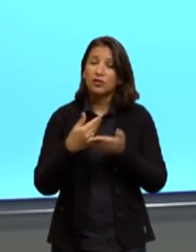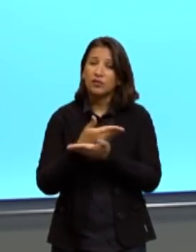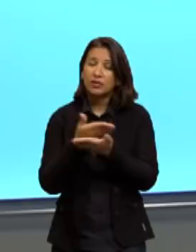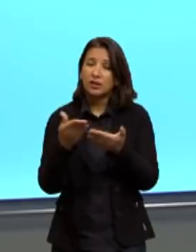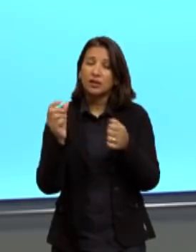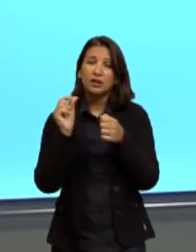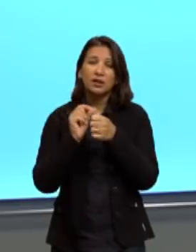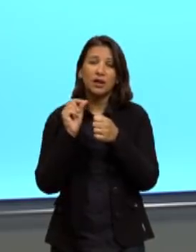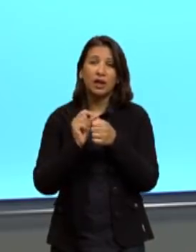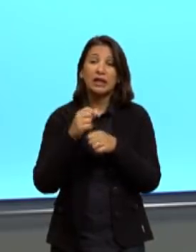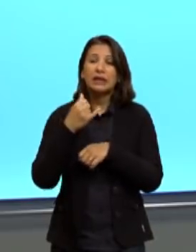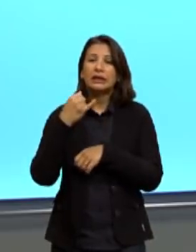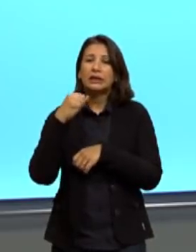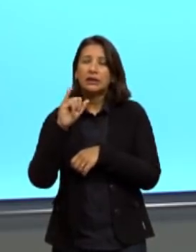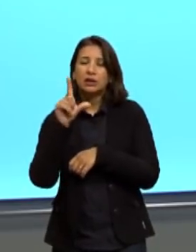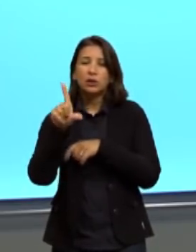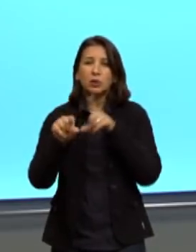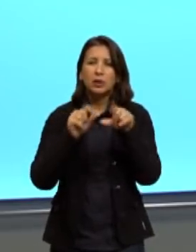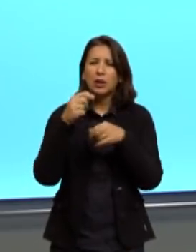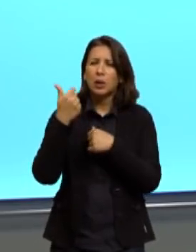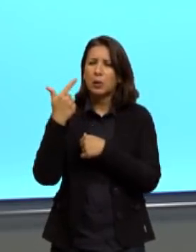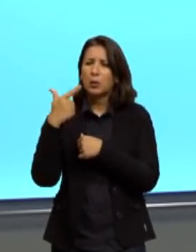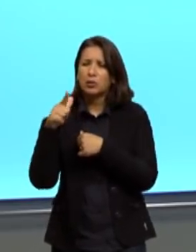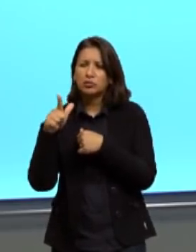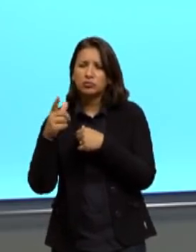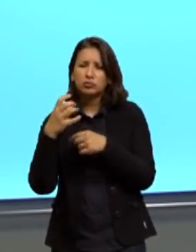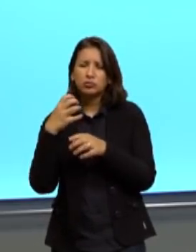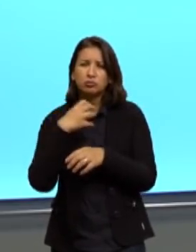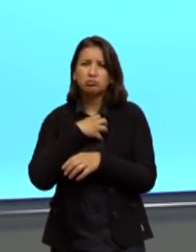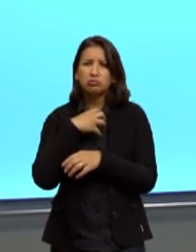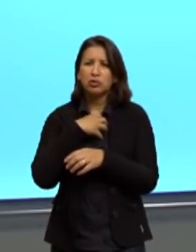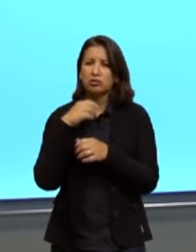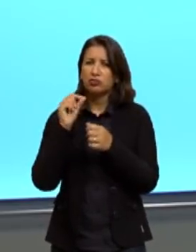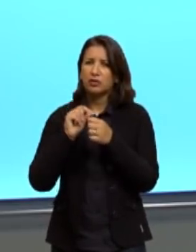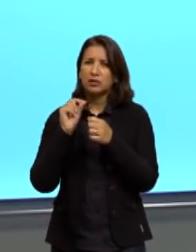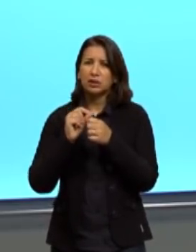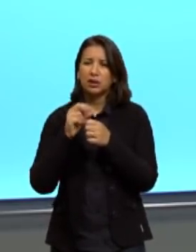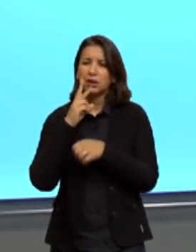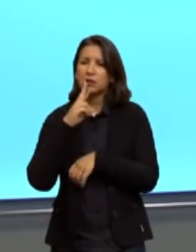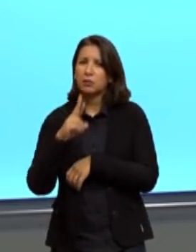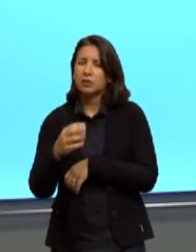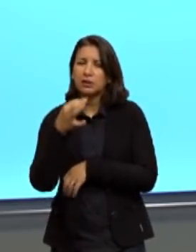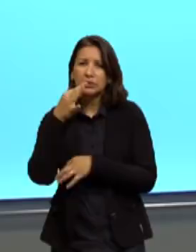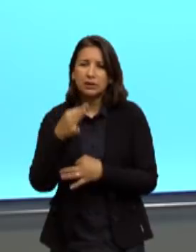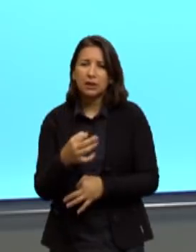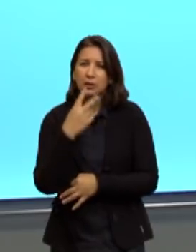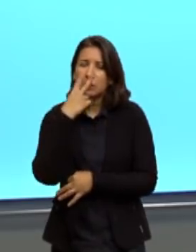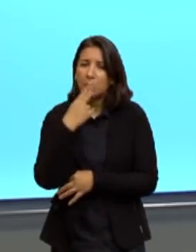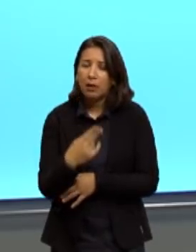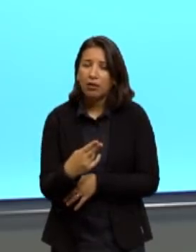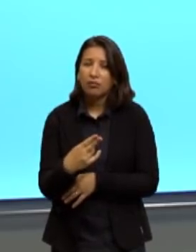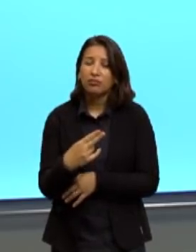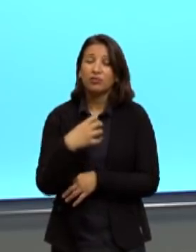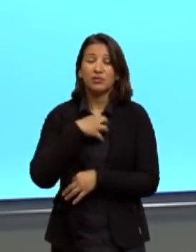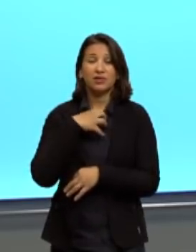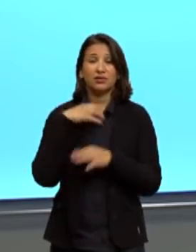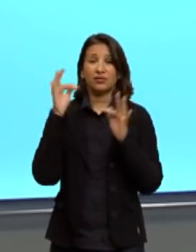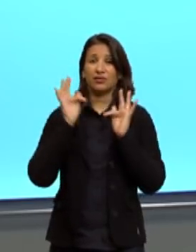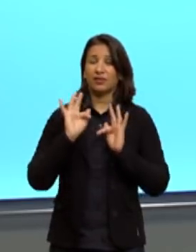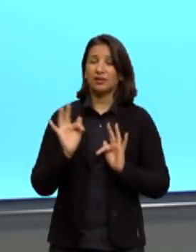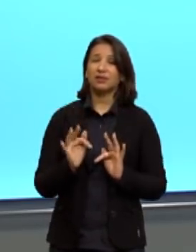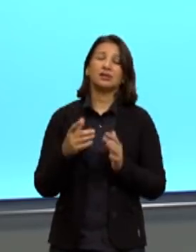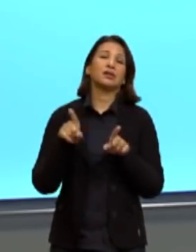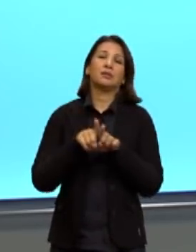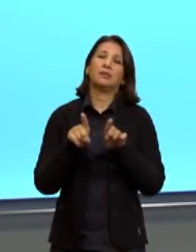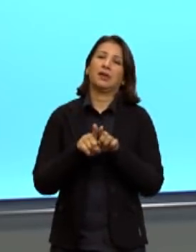se vocês aplicam por outro caminho mas vocês conseguem chegar no resultado eu fico mais feliz ainda do que fosse pelo meu